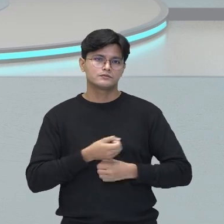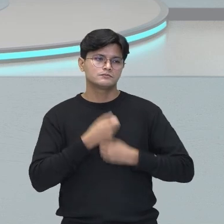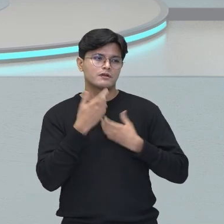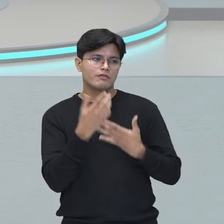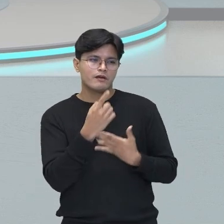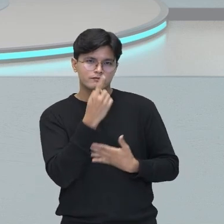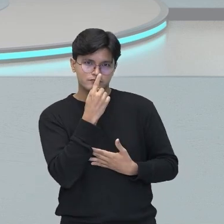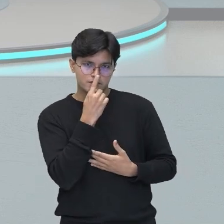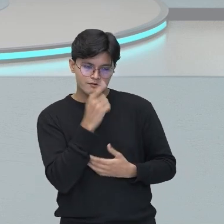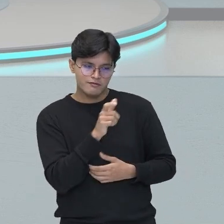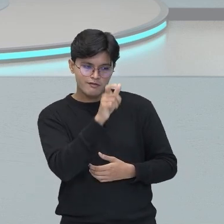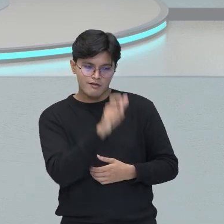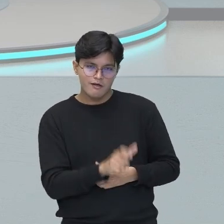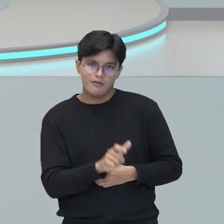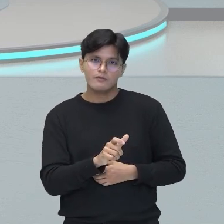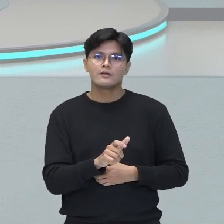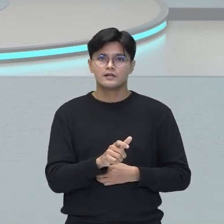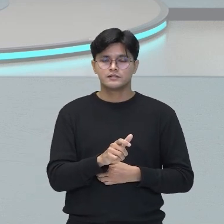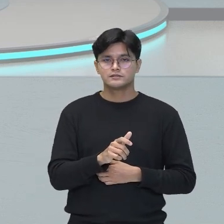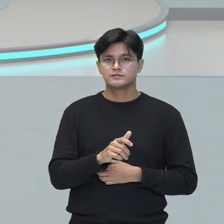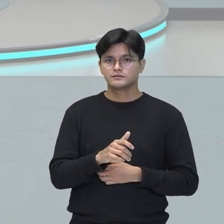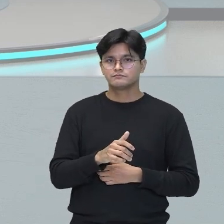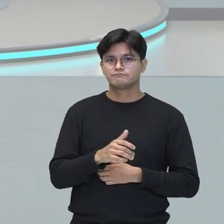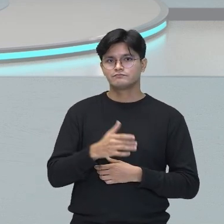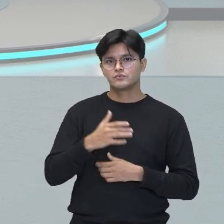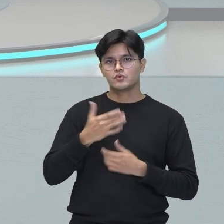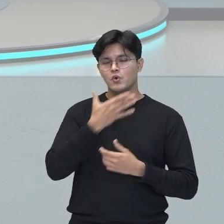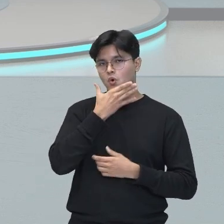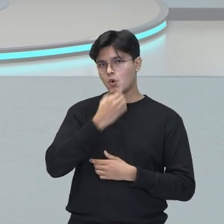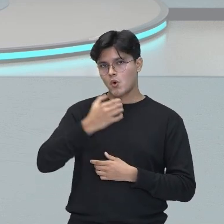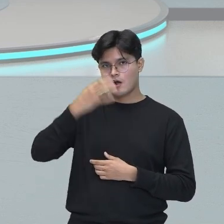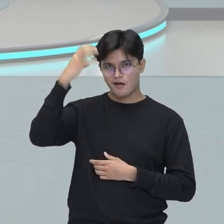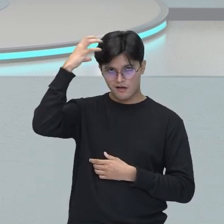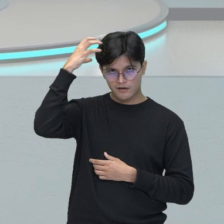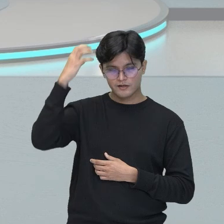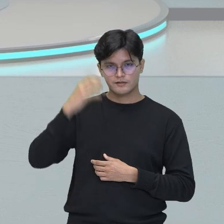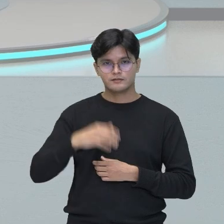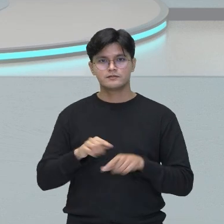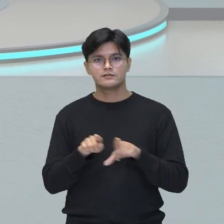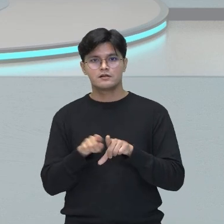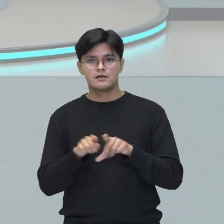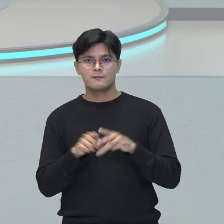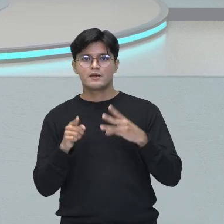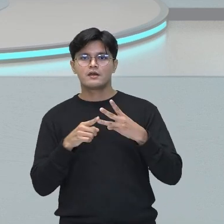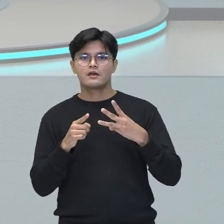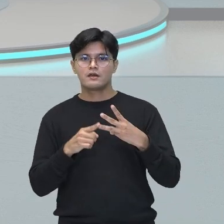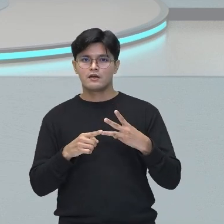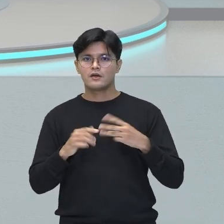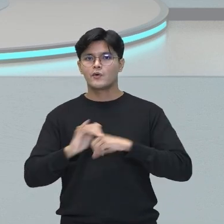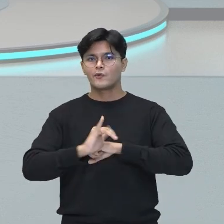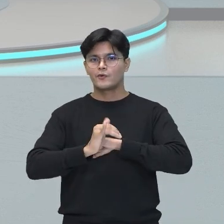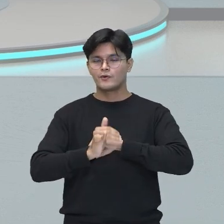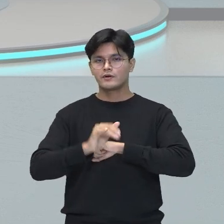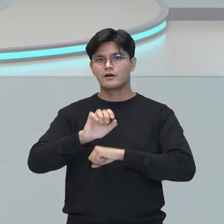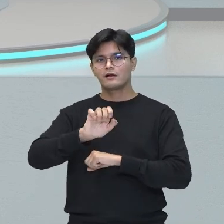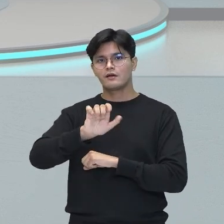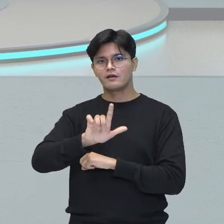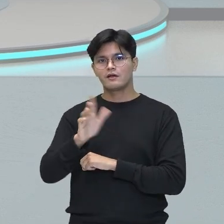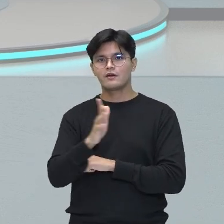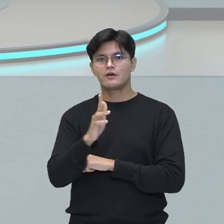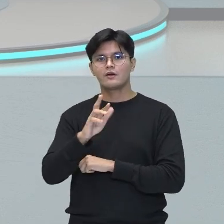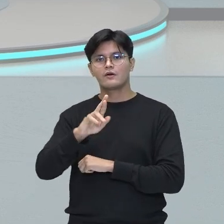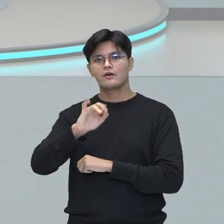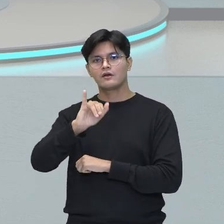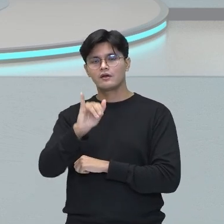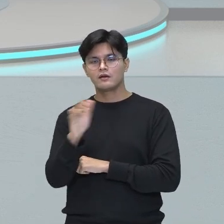Reis a crônica de eu rei a Dom João I também narrativa